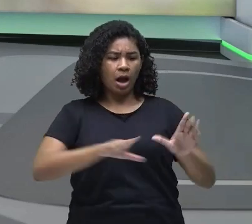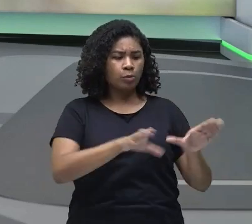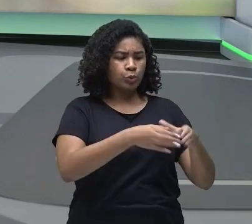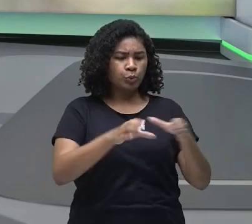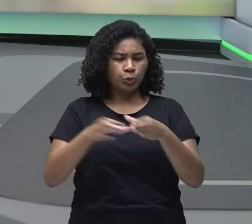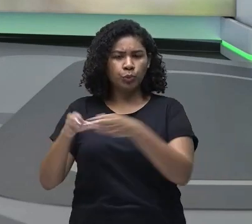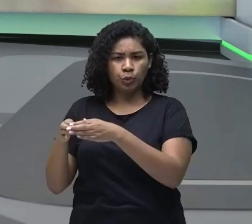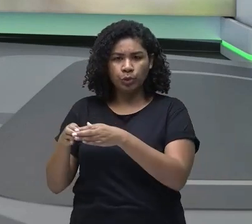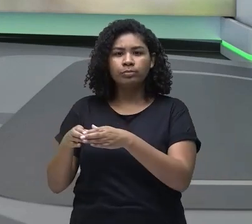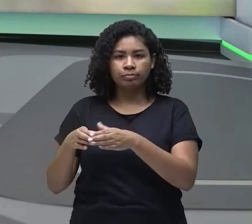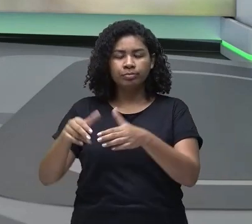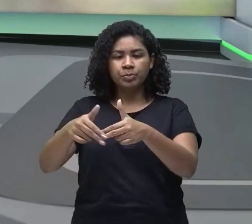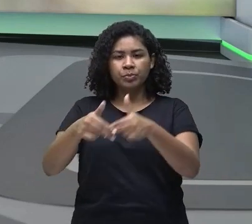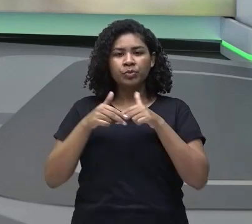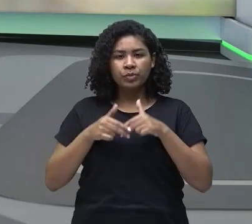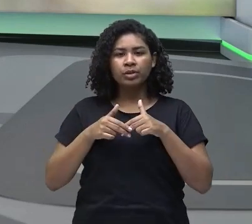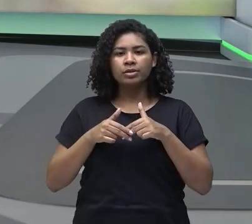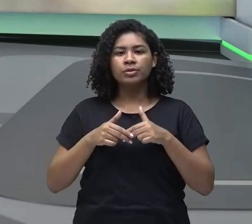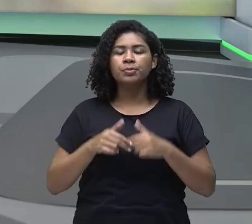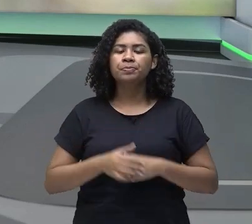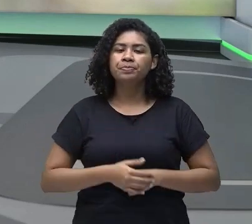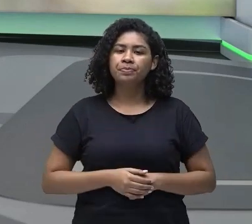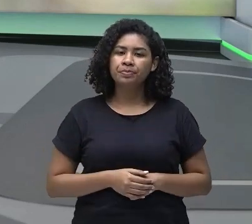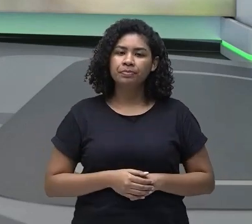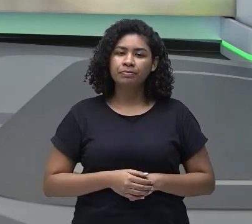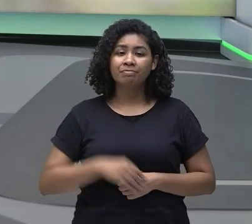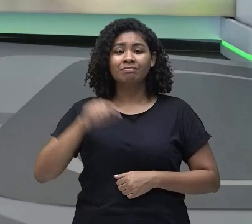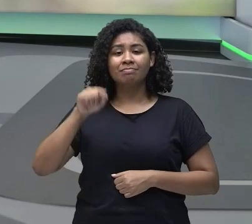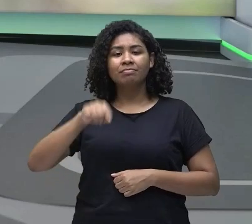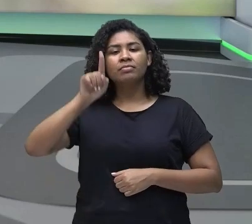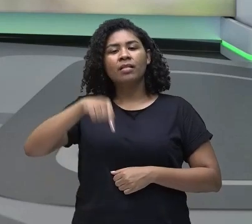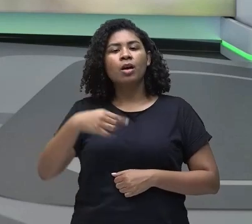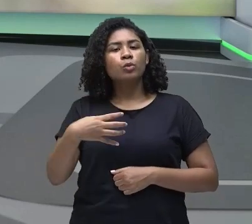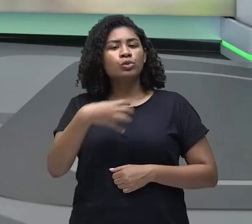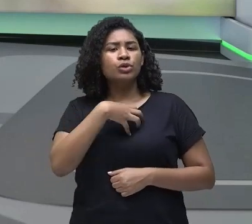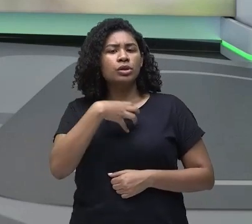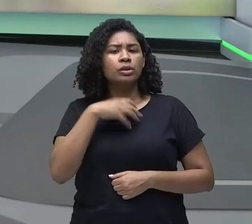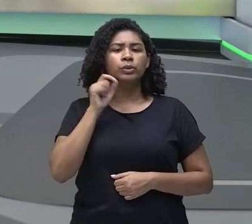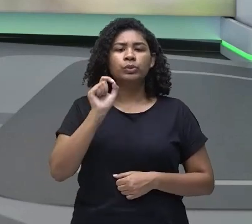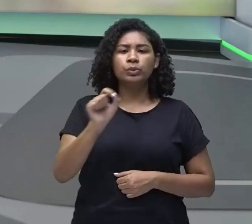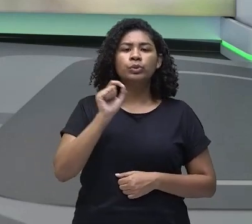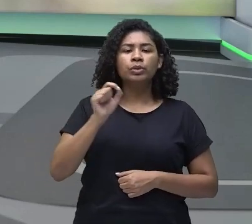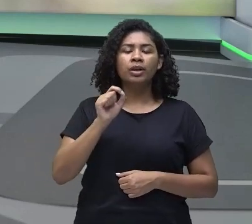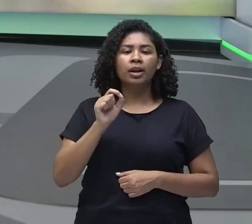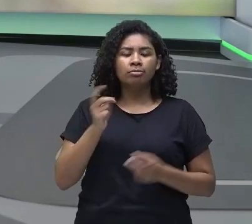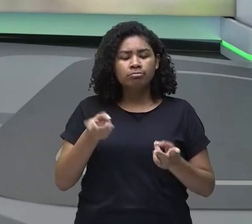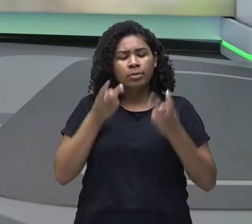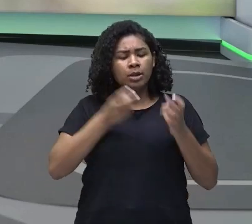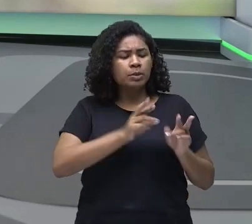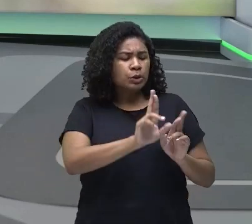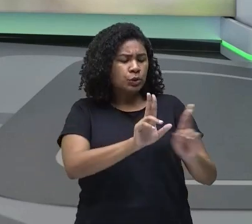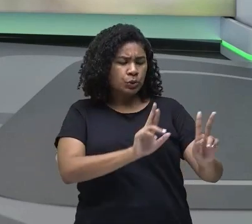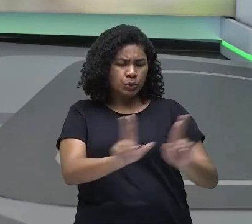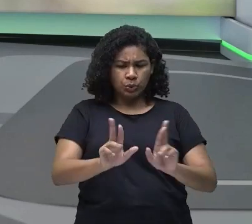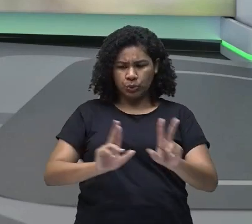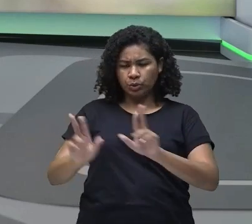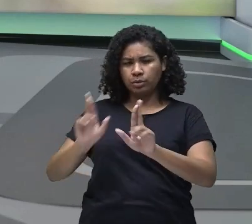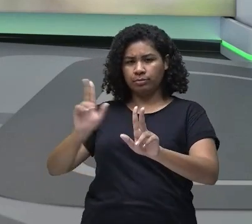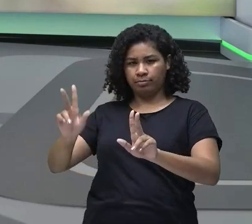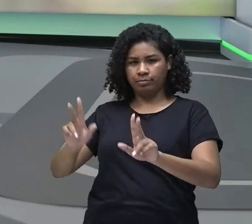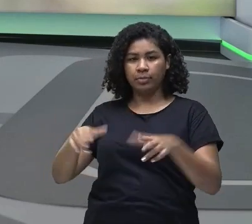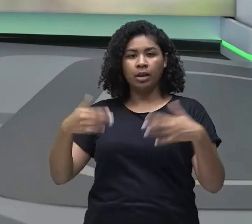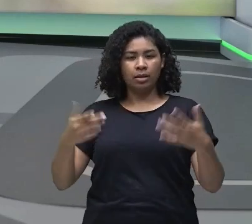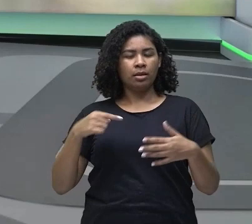eles se alimentam, também é uma forma de diferenciá-los. Então, nós